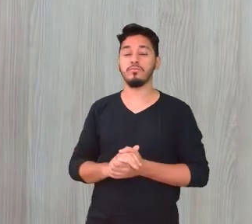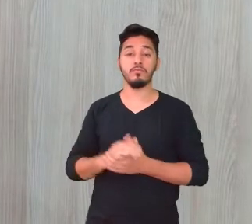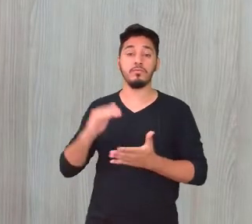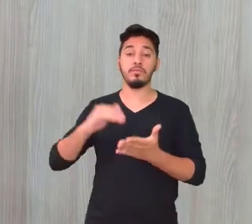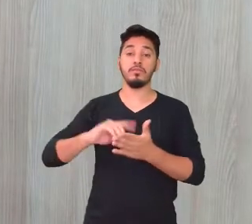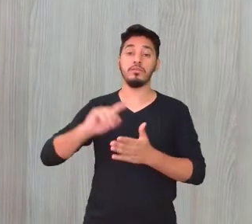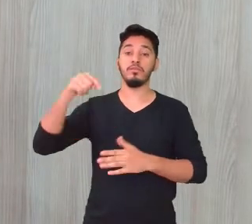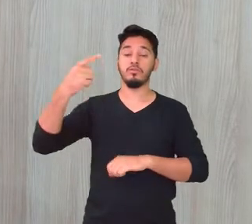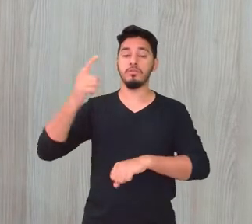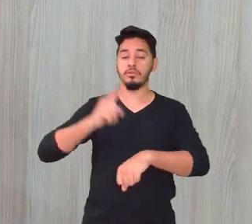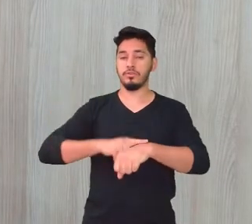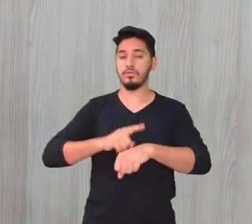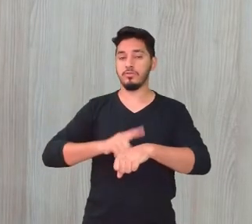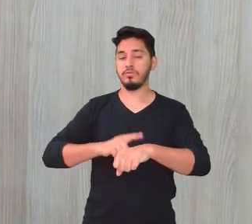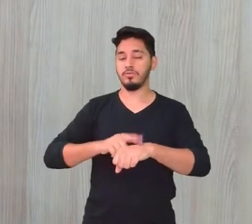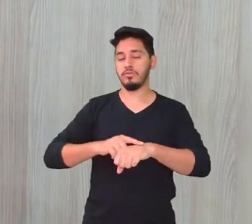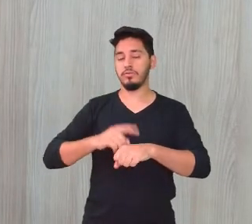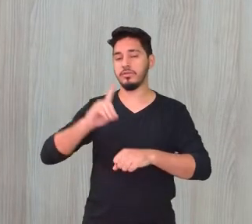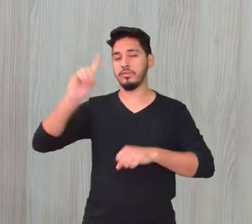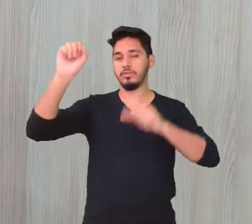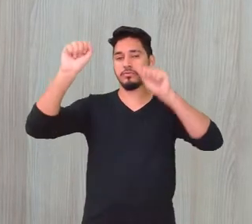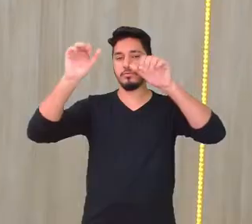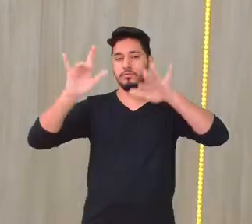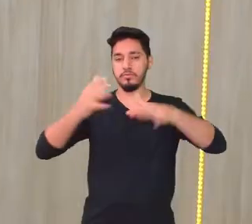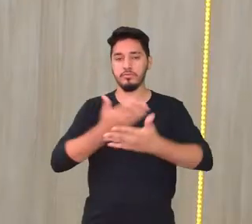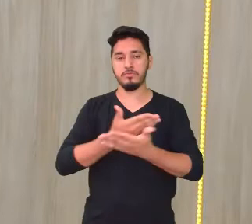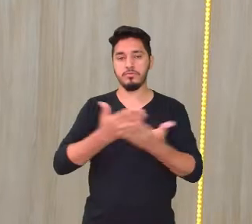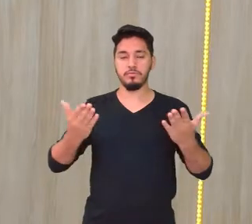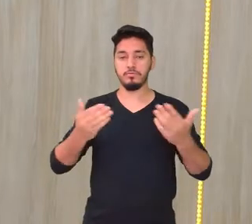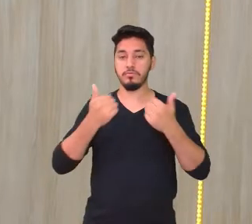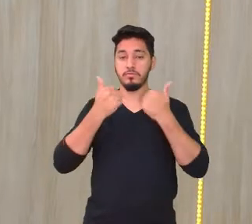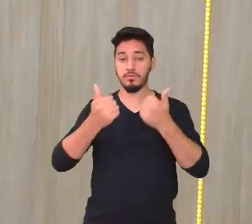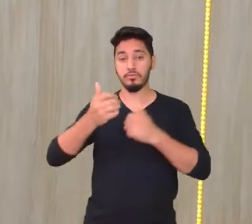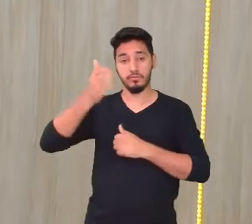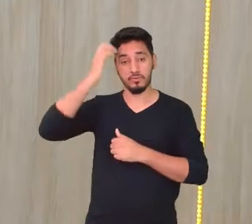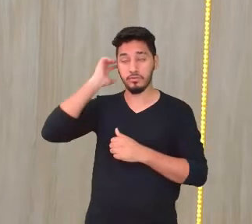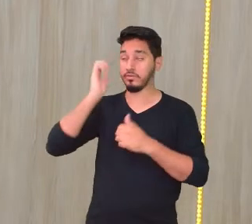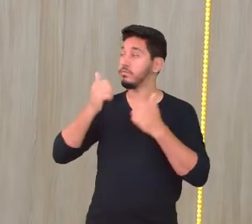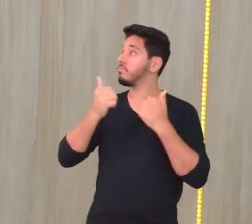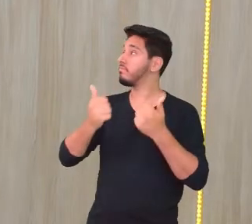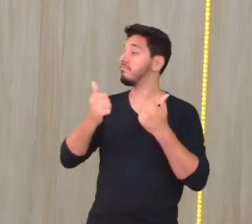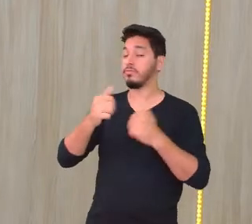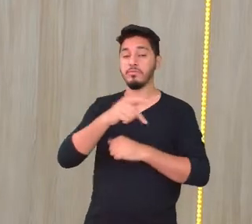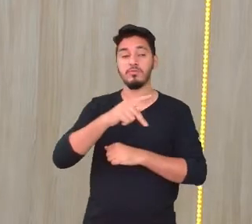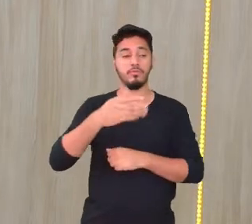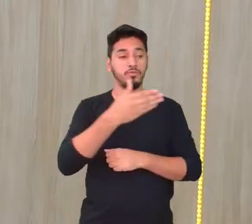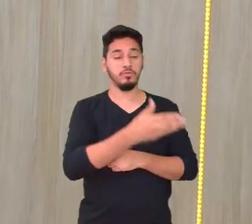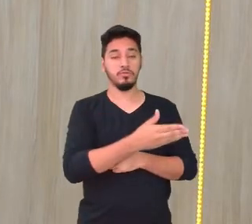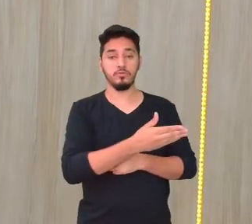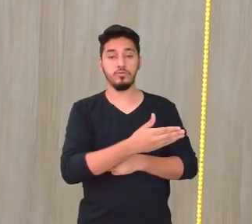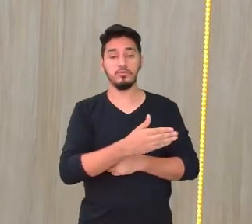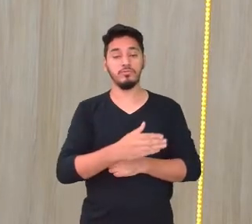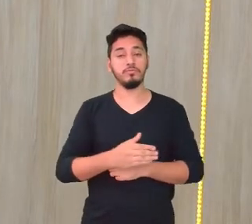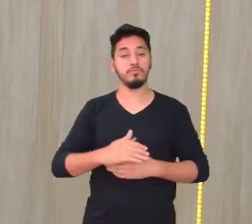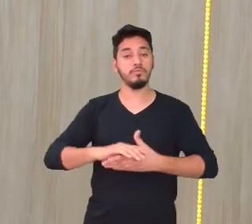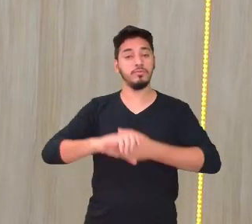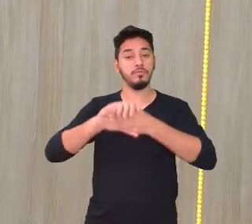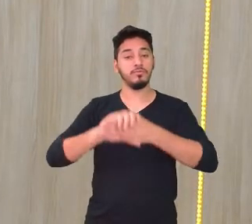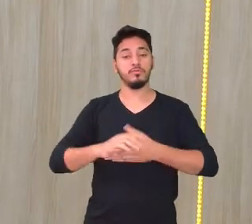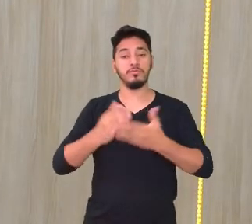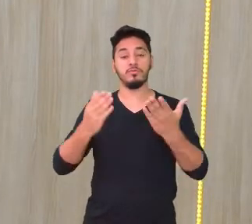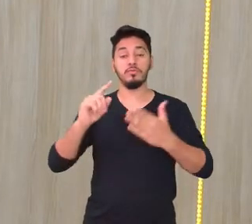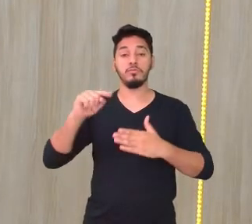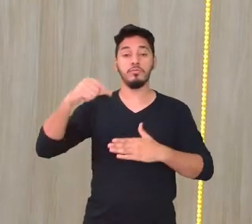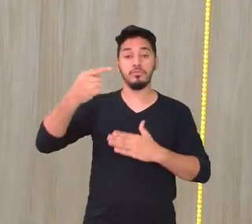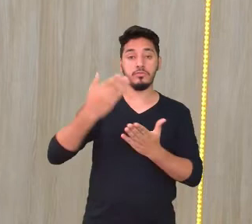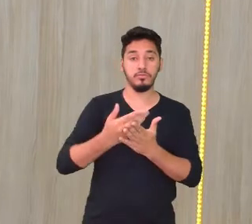outra hora, meu povo. Fique com Deus. É isso aí. Valeu, Everton. Valeu, professor Giorgio. Tamo junto, pessoal.